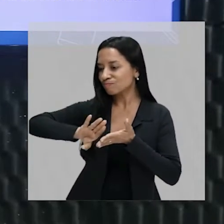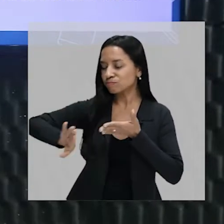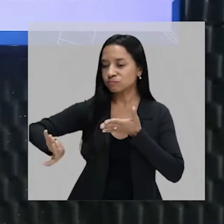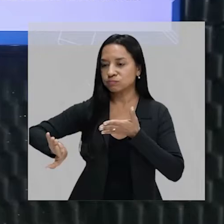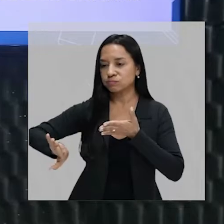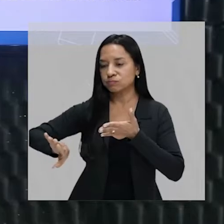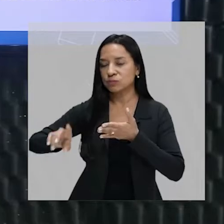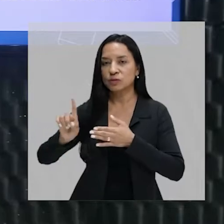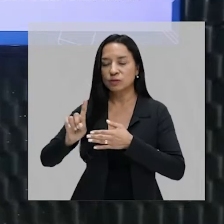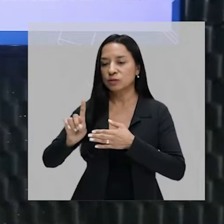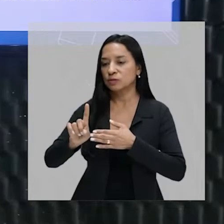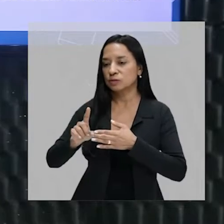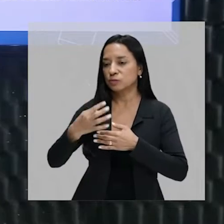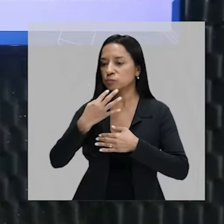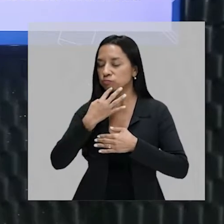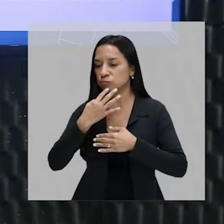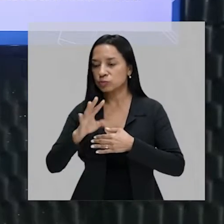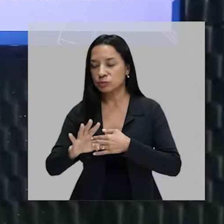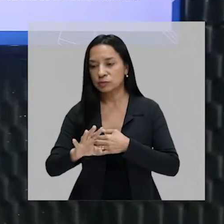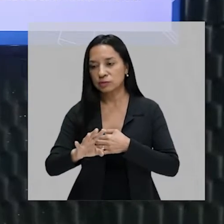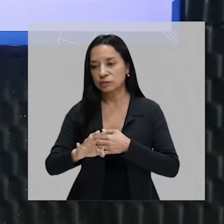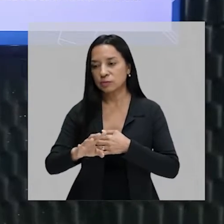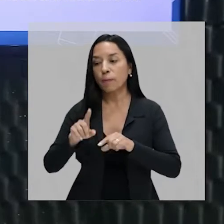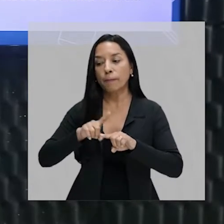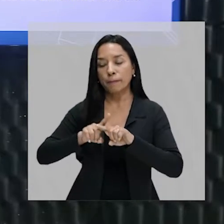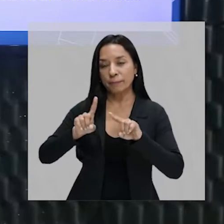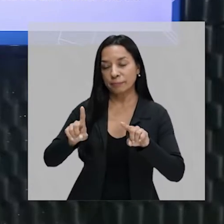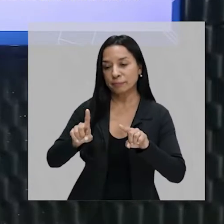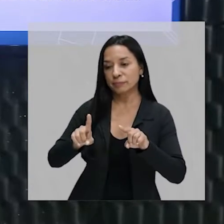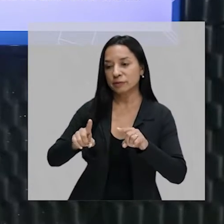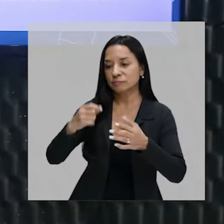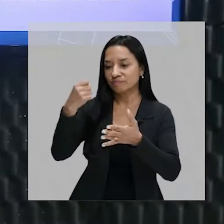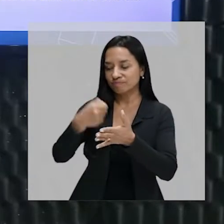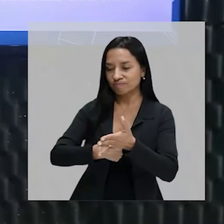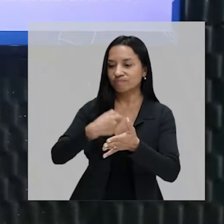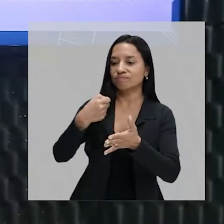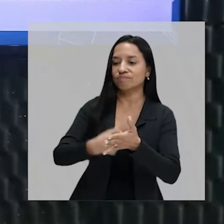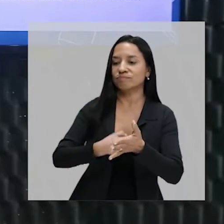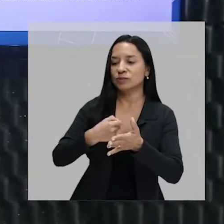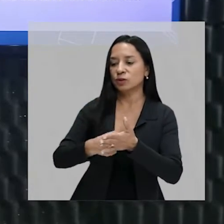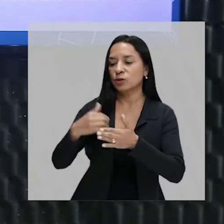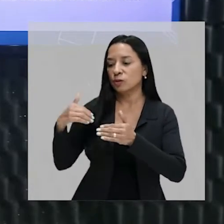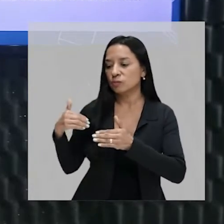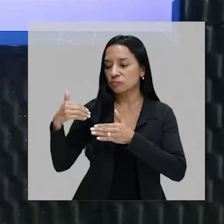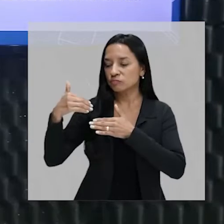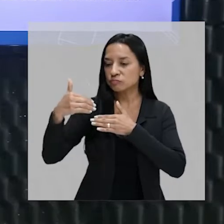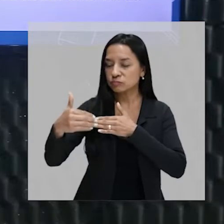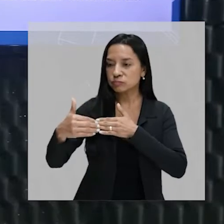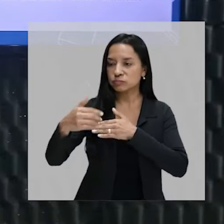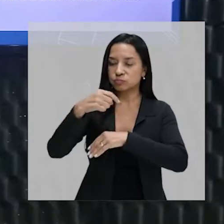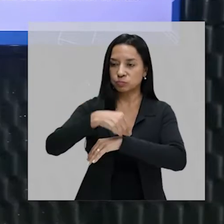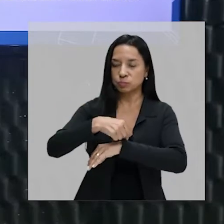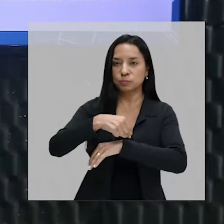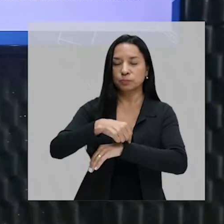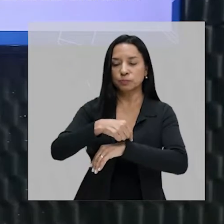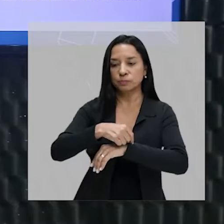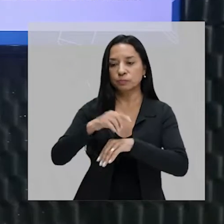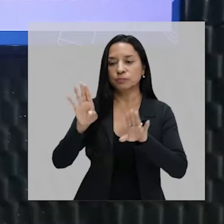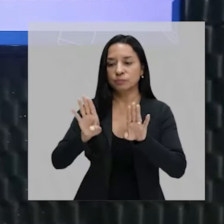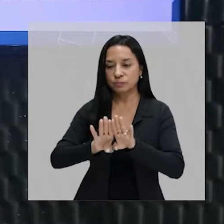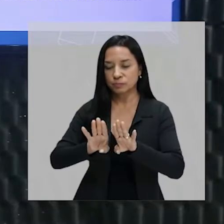Ah e não reconhecido mas que resistirão e ao longo do tempo resistiram